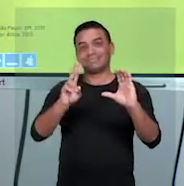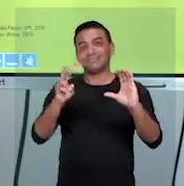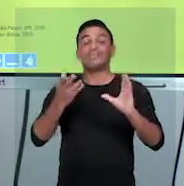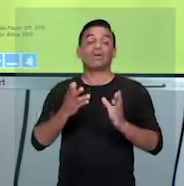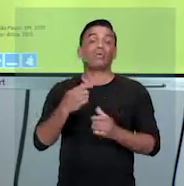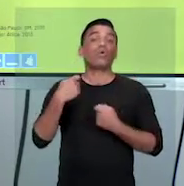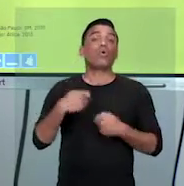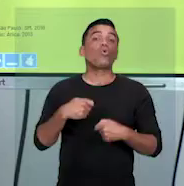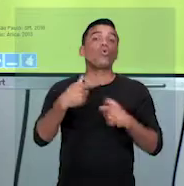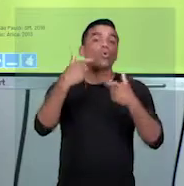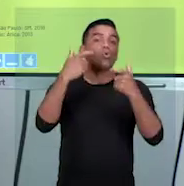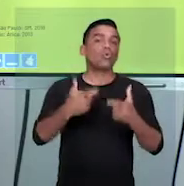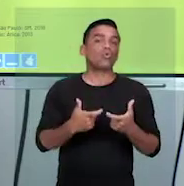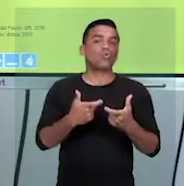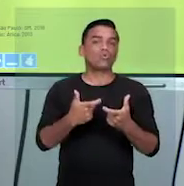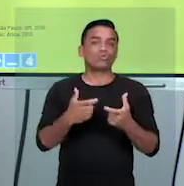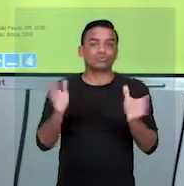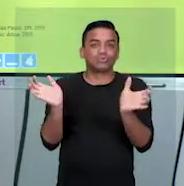referenciar aonde está